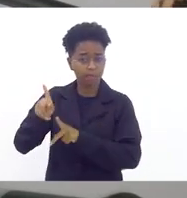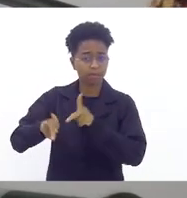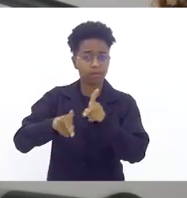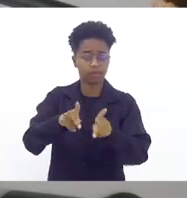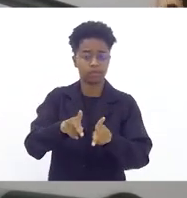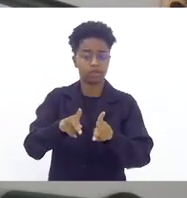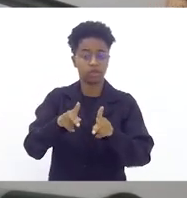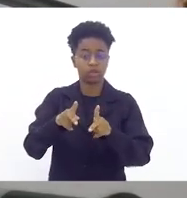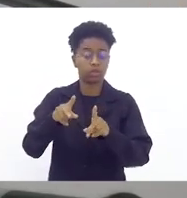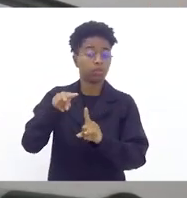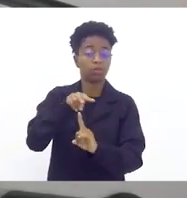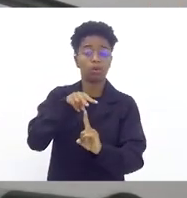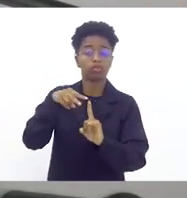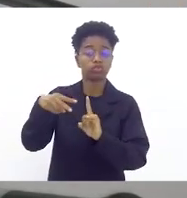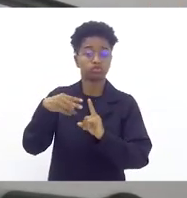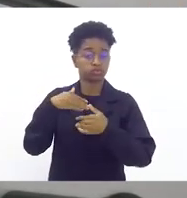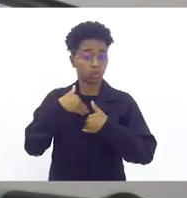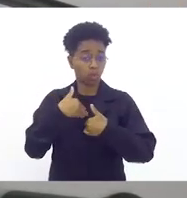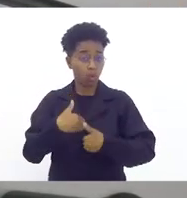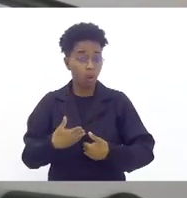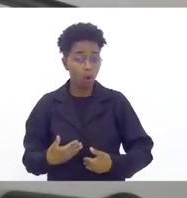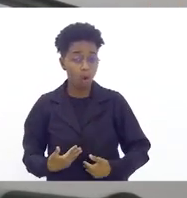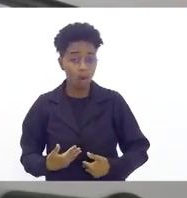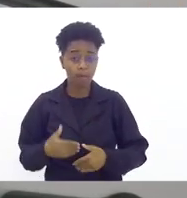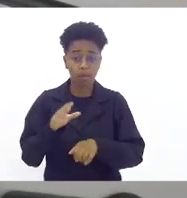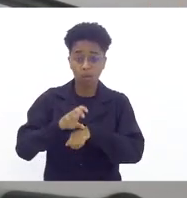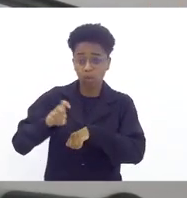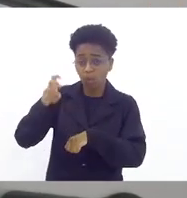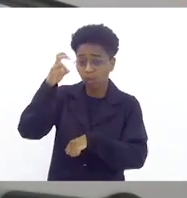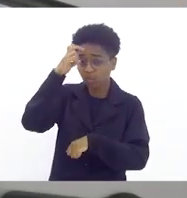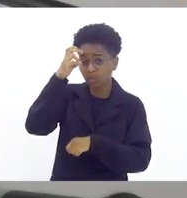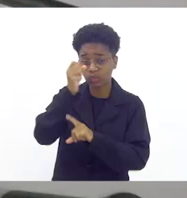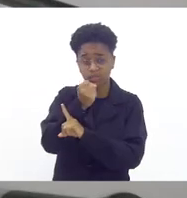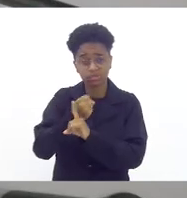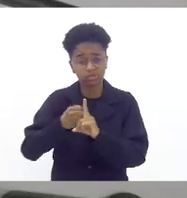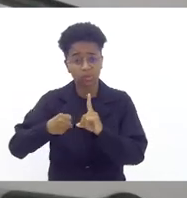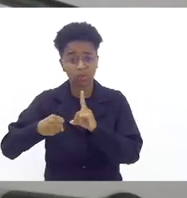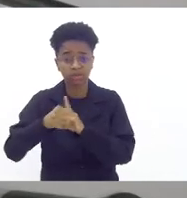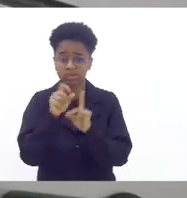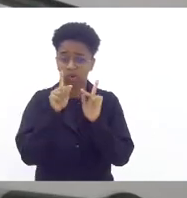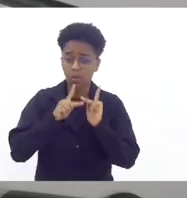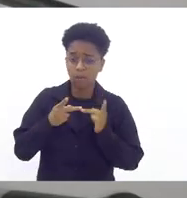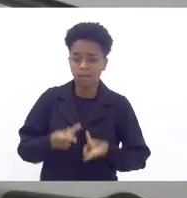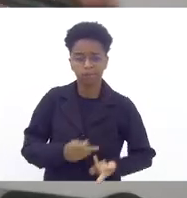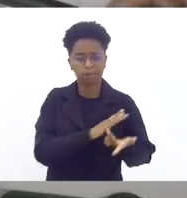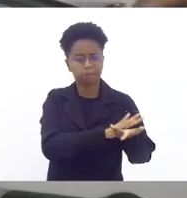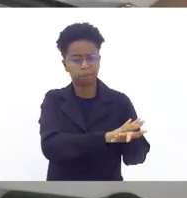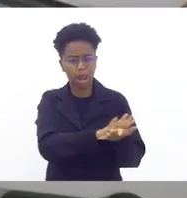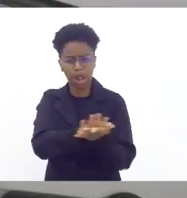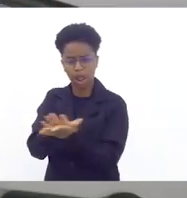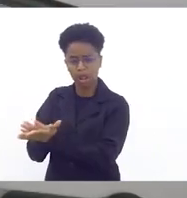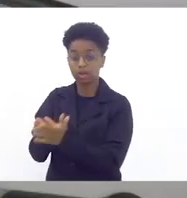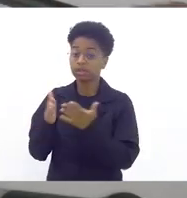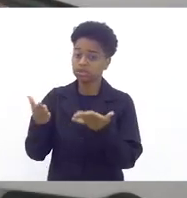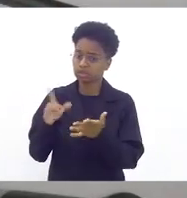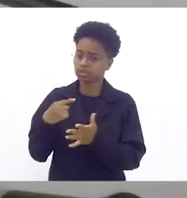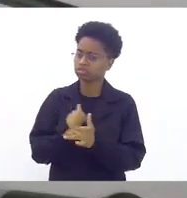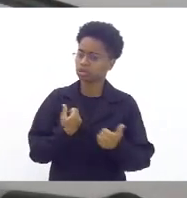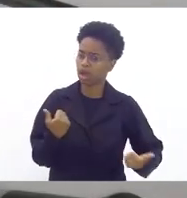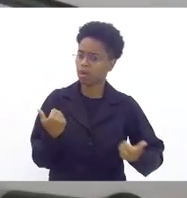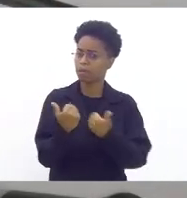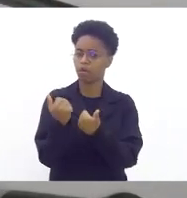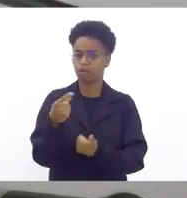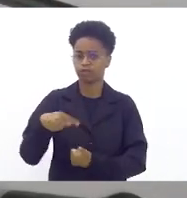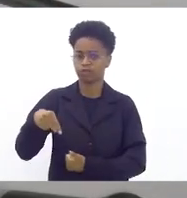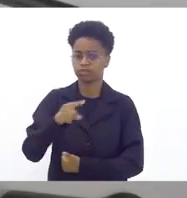de vista físico, cultural, social e humano. Então, pode contar com a gente. Nossos